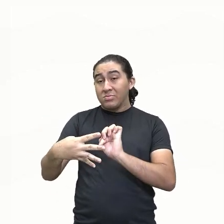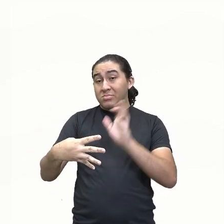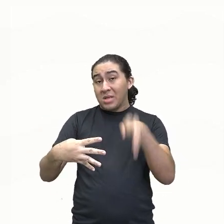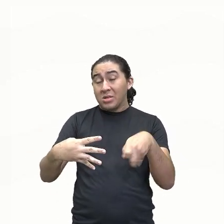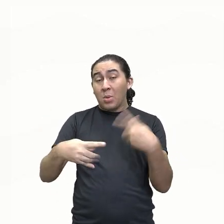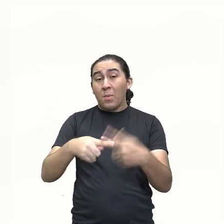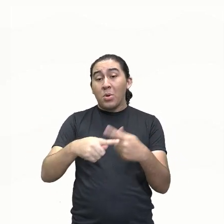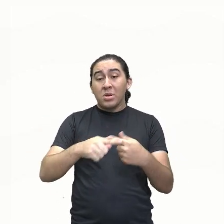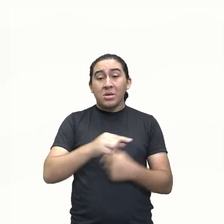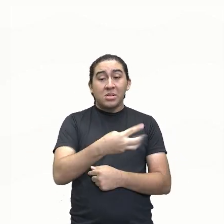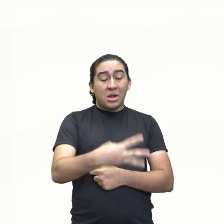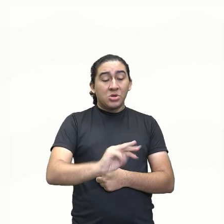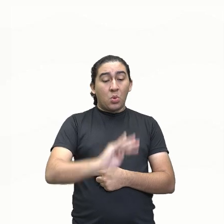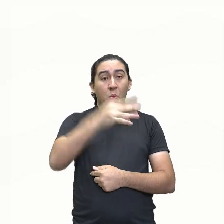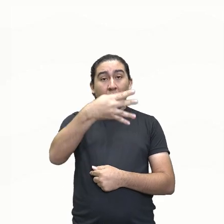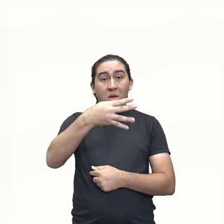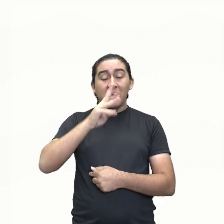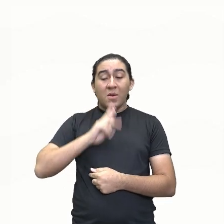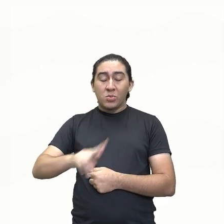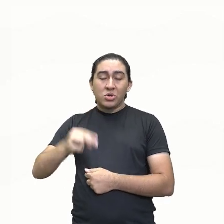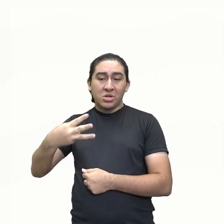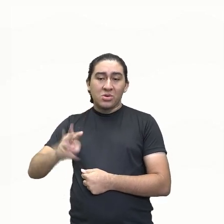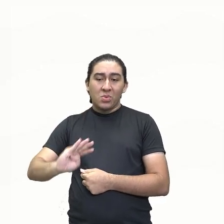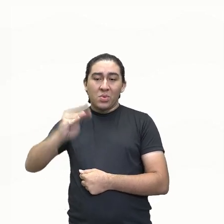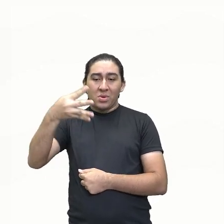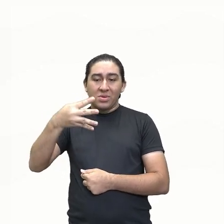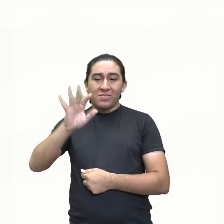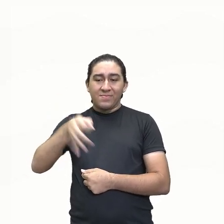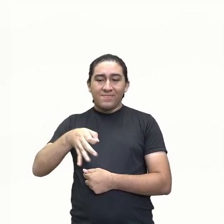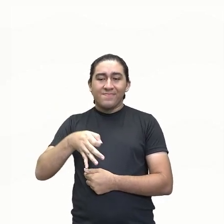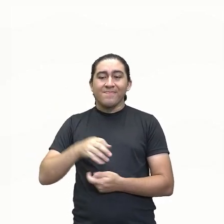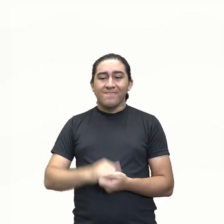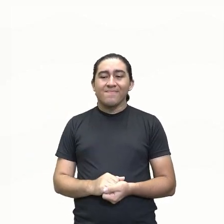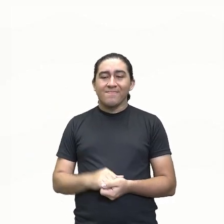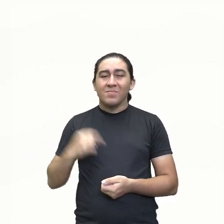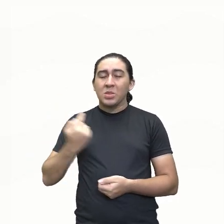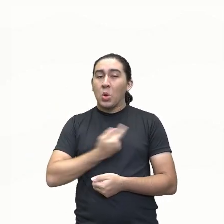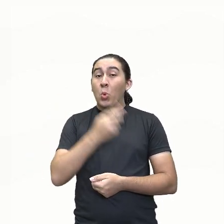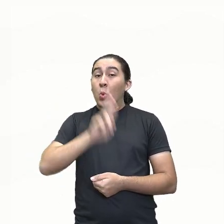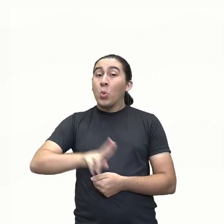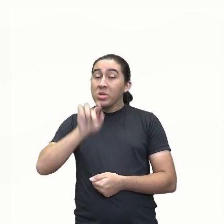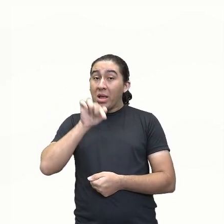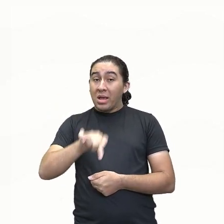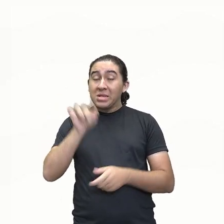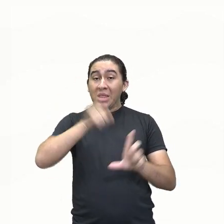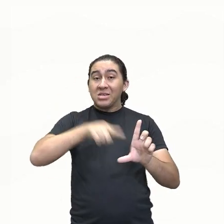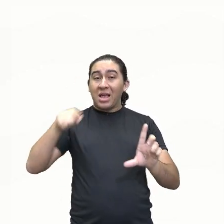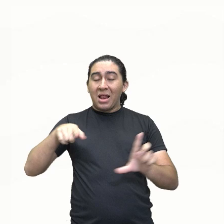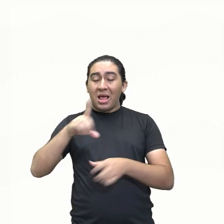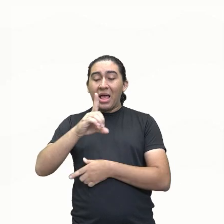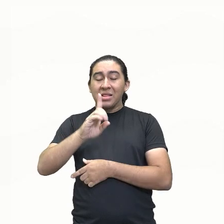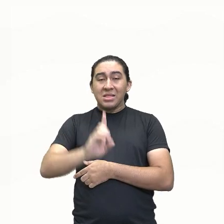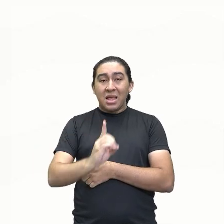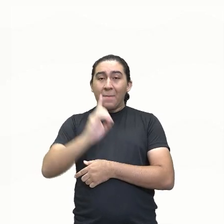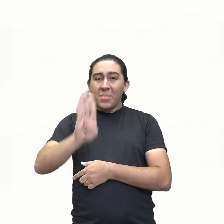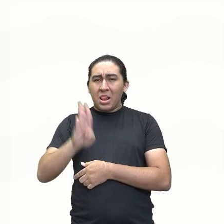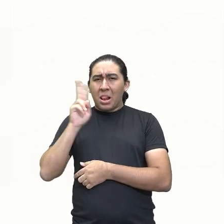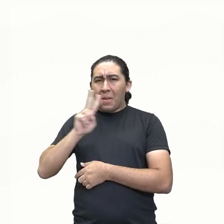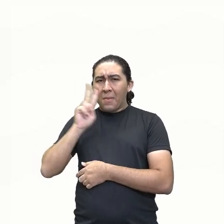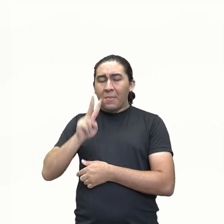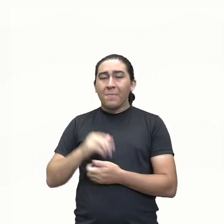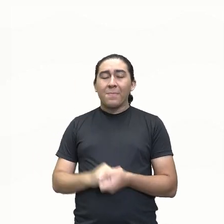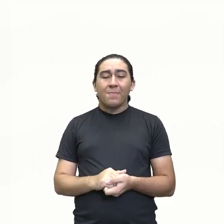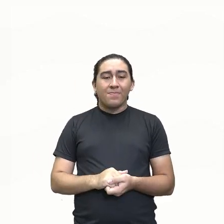4, porque 3/4 é igual a 3/4, certo? Nós usamos isso lá na escala decibel, lembra? De 10 a sétima, então